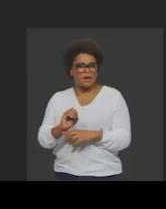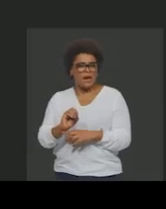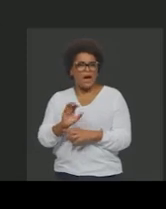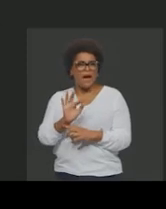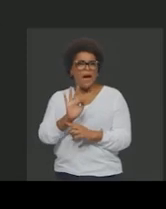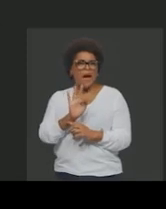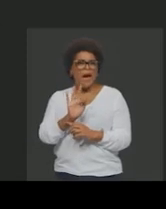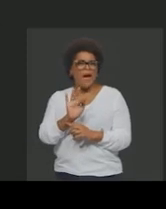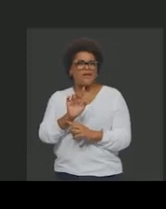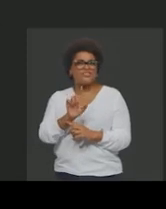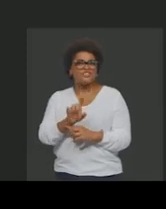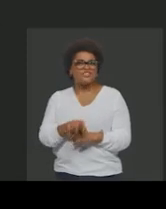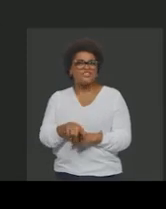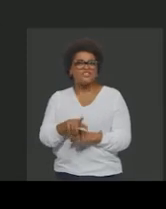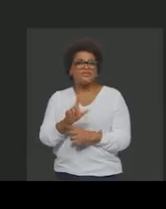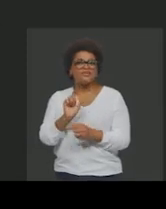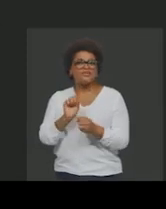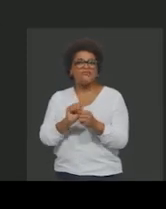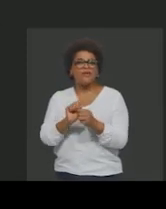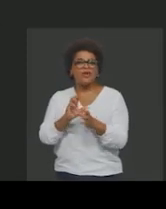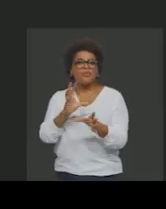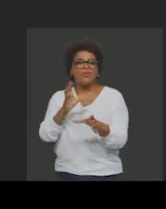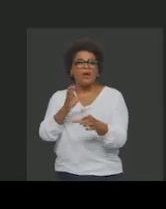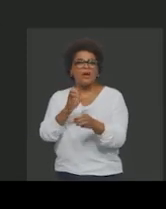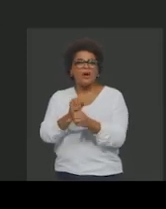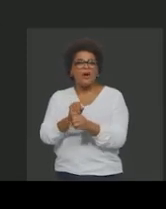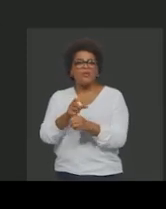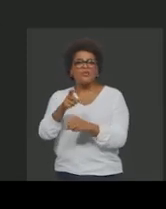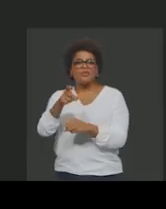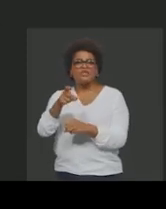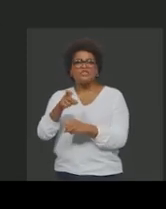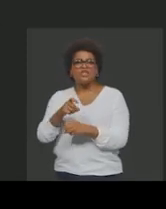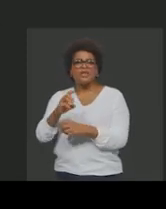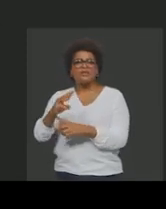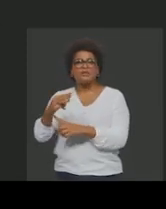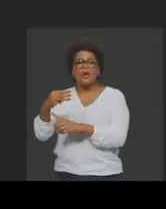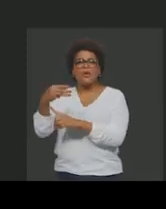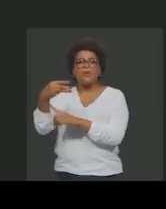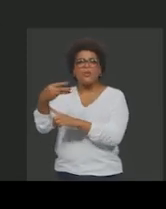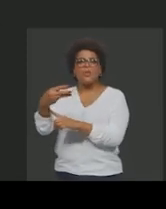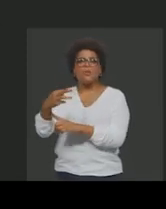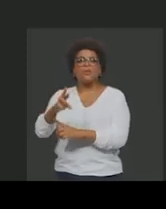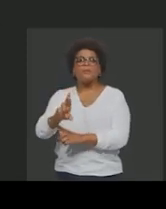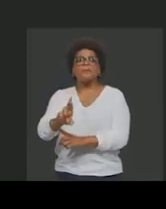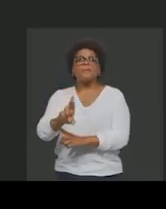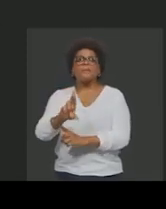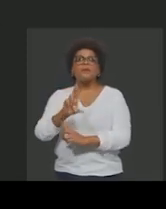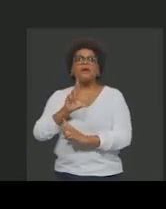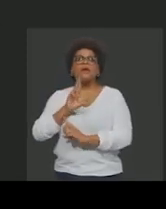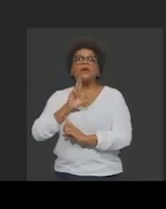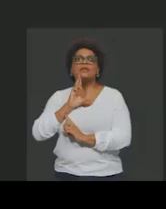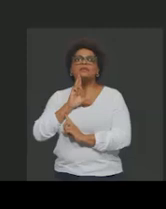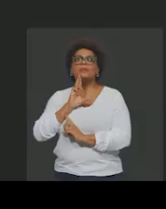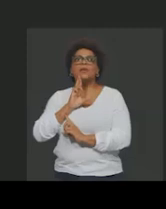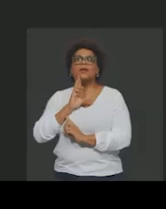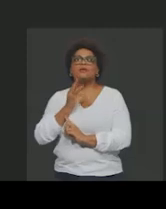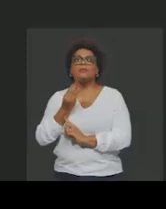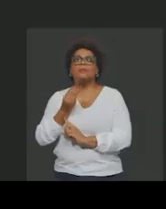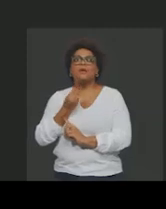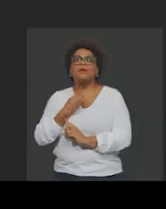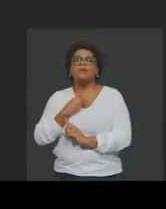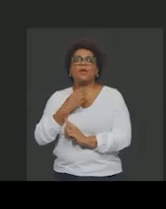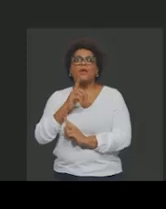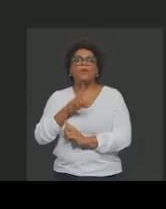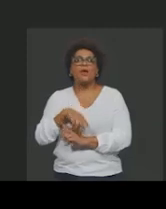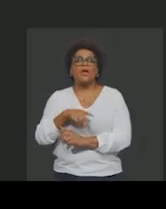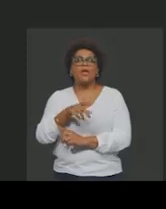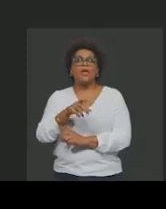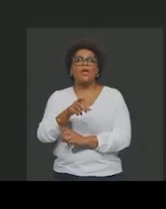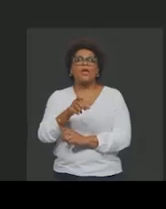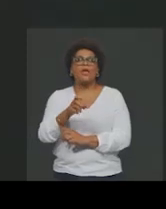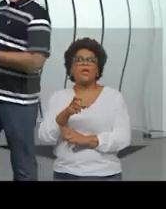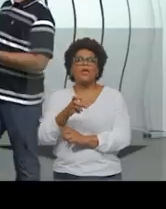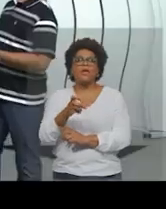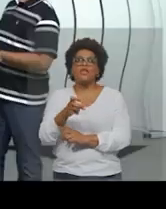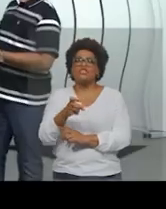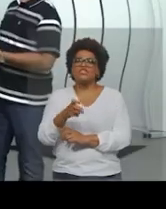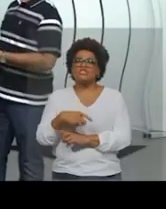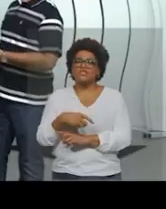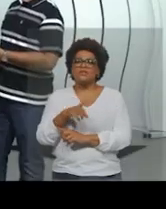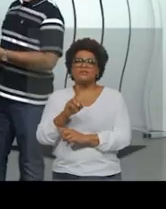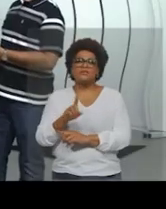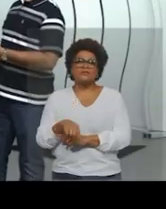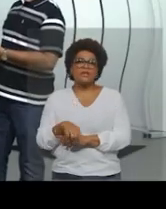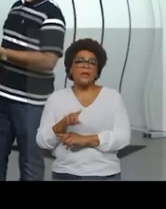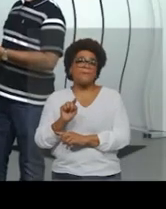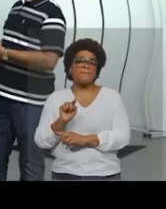vai calcular o x ao cubo e vai dizer para mim que o x vale, a resposta, né, o f de x vale 1000,